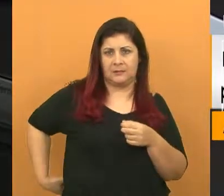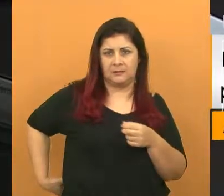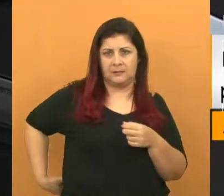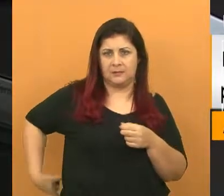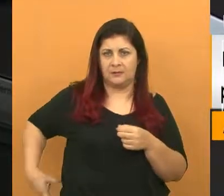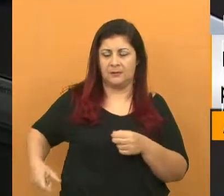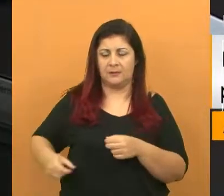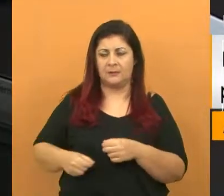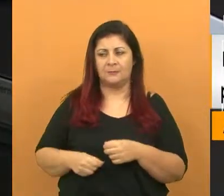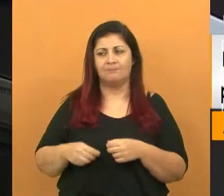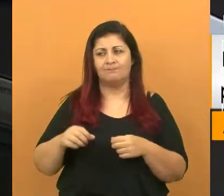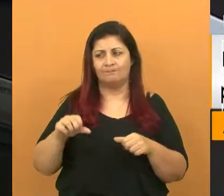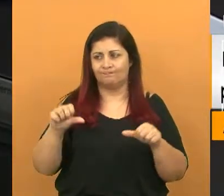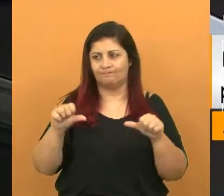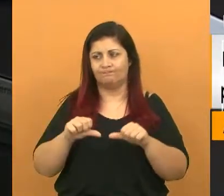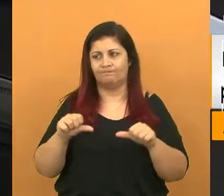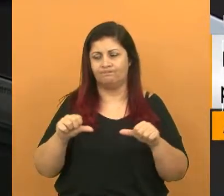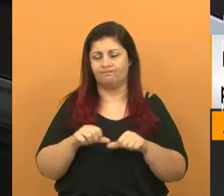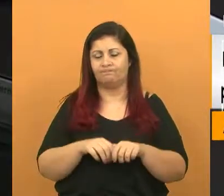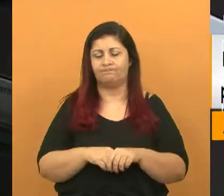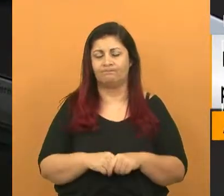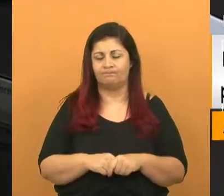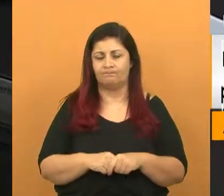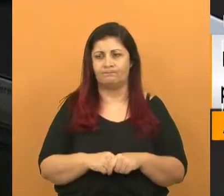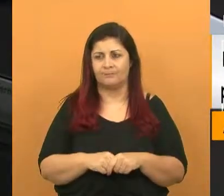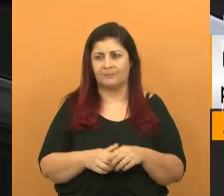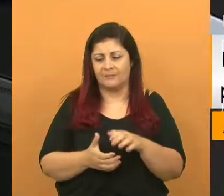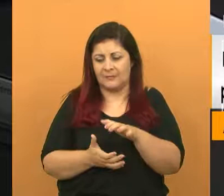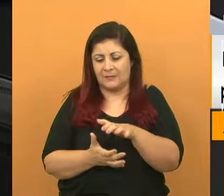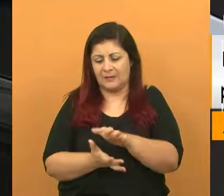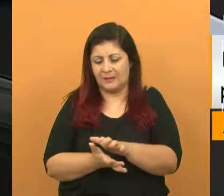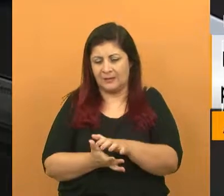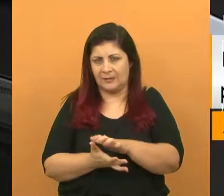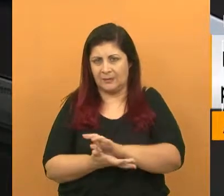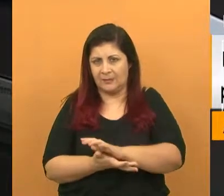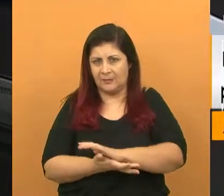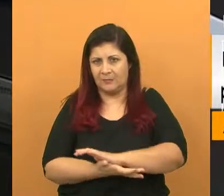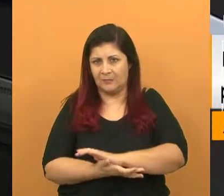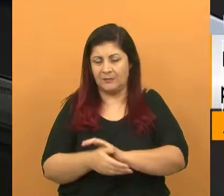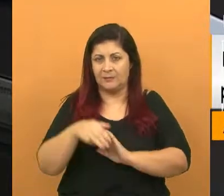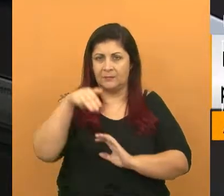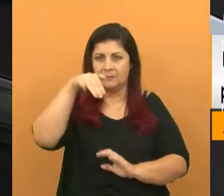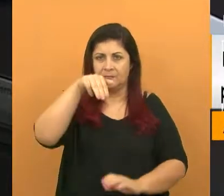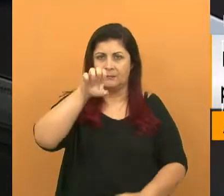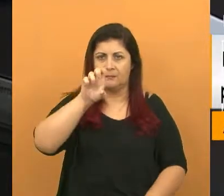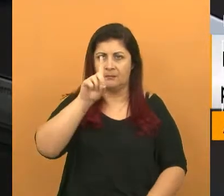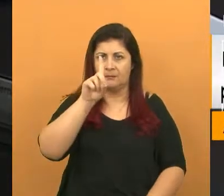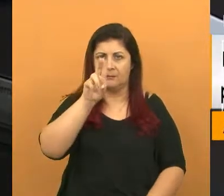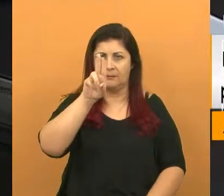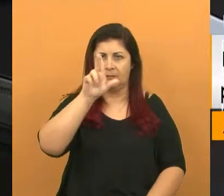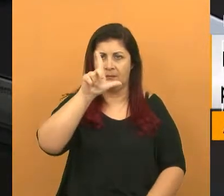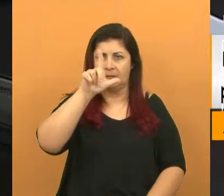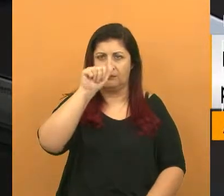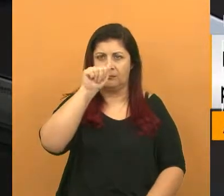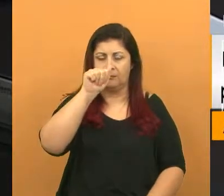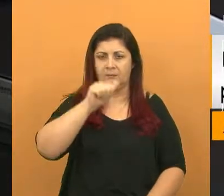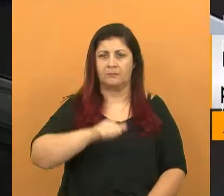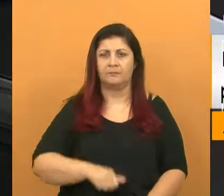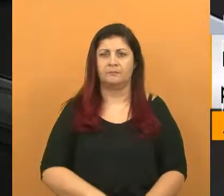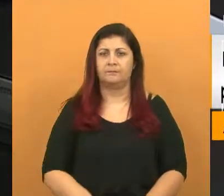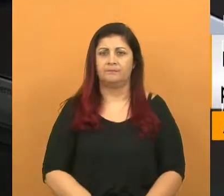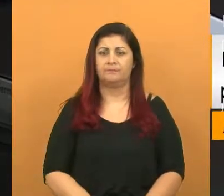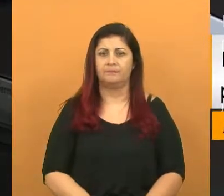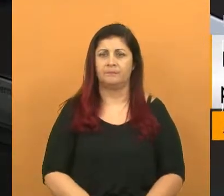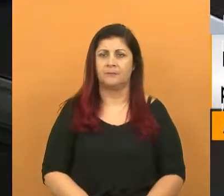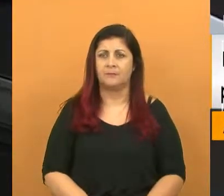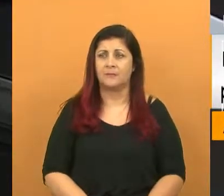né, comprometida, e está comprimindo a medula. dela, né, por conta de ter destruído algumas vértebras. Então, quer dizer,